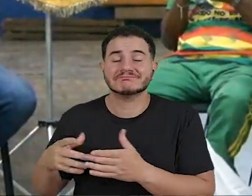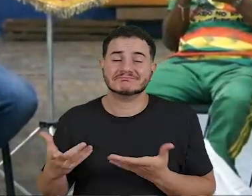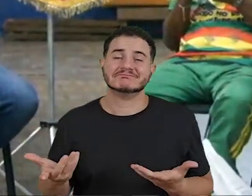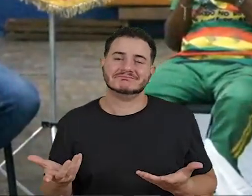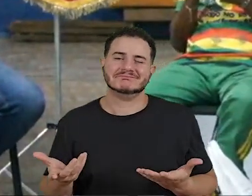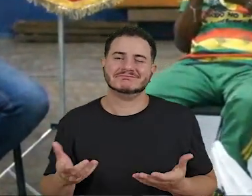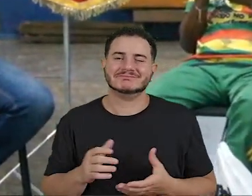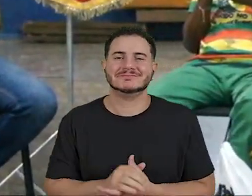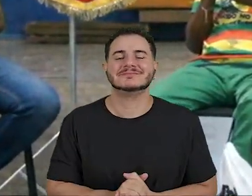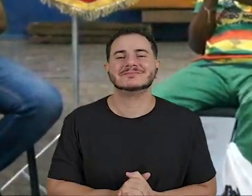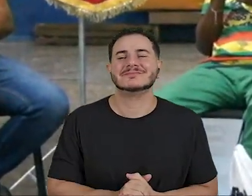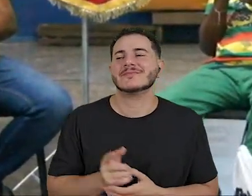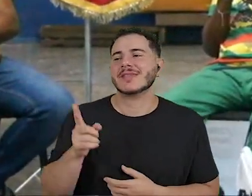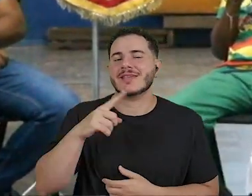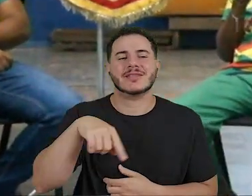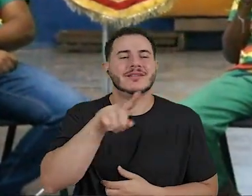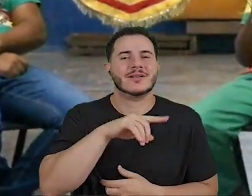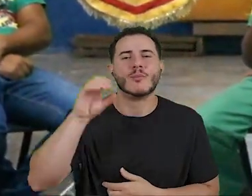Anônima.